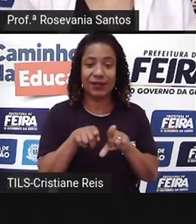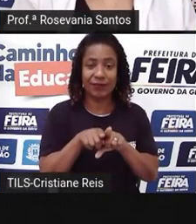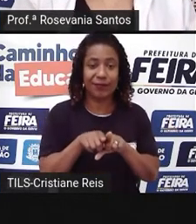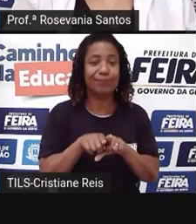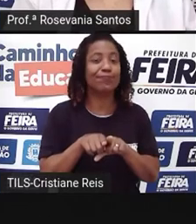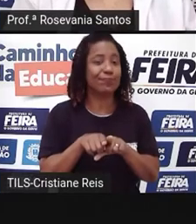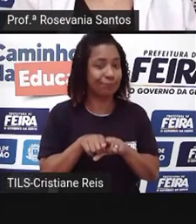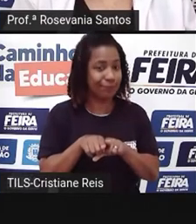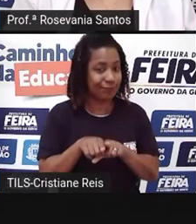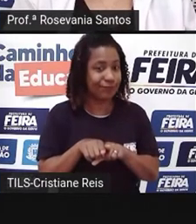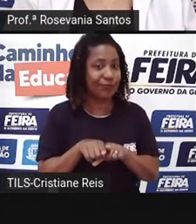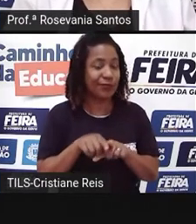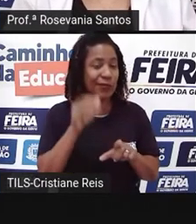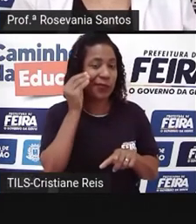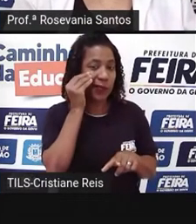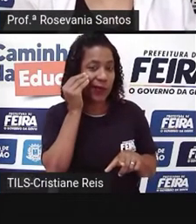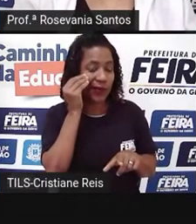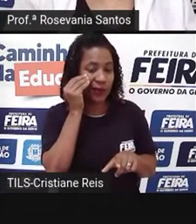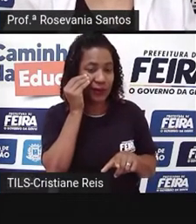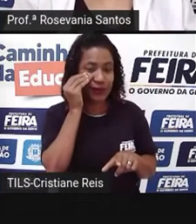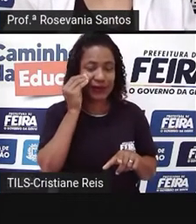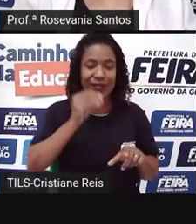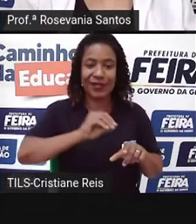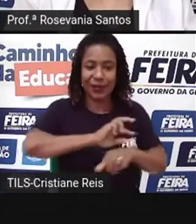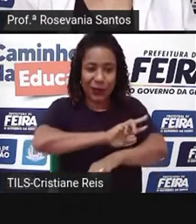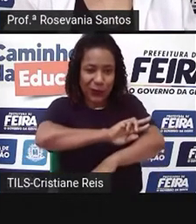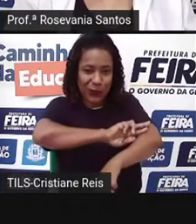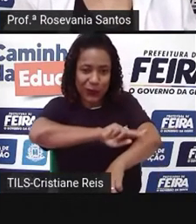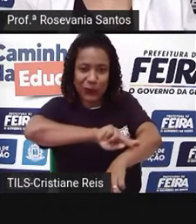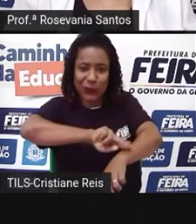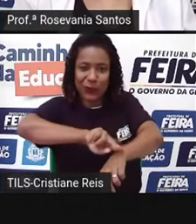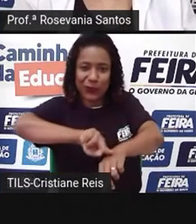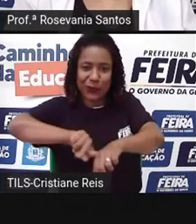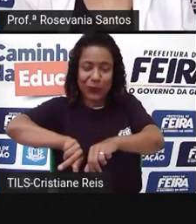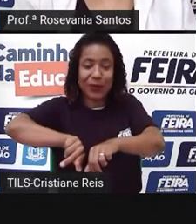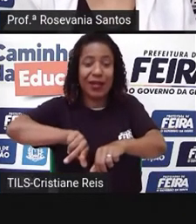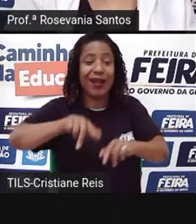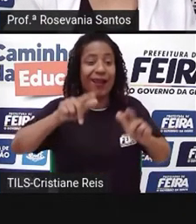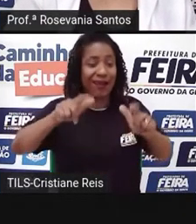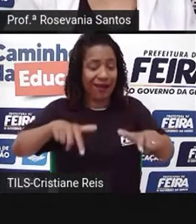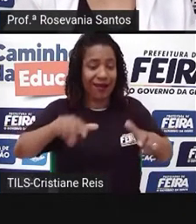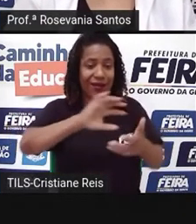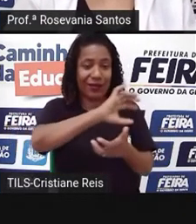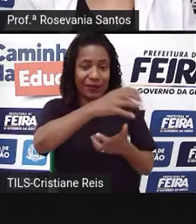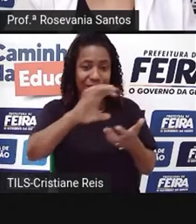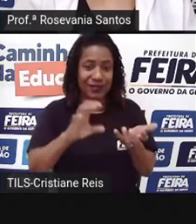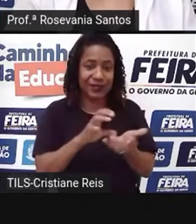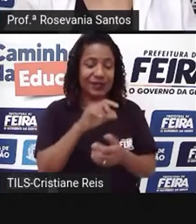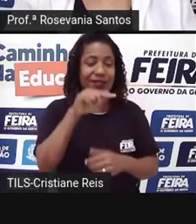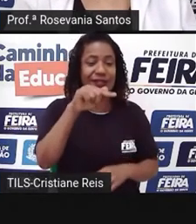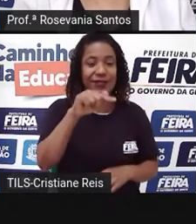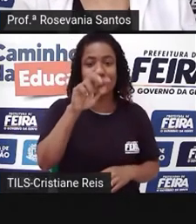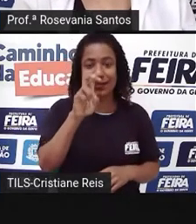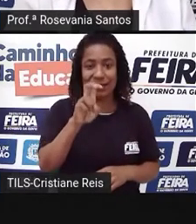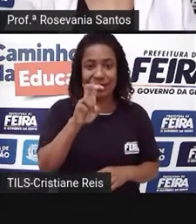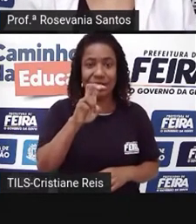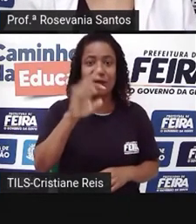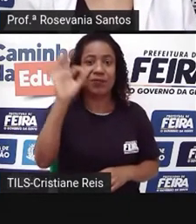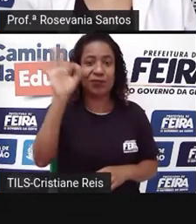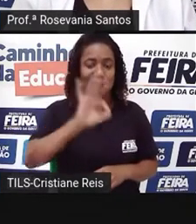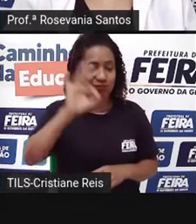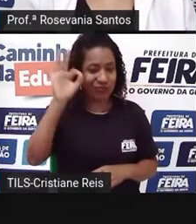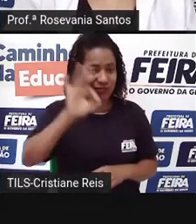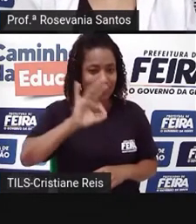enorme. Aqui a gente cita os principais, né, a população negra no continente é 70%, né, falando da composição